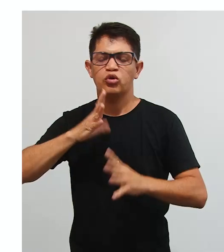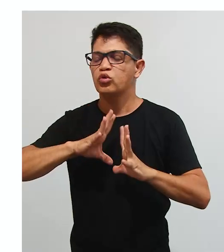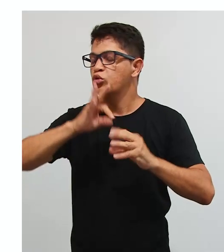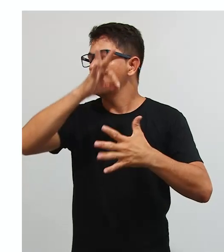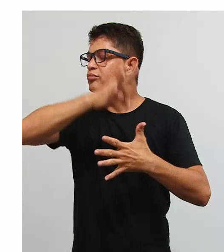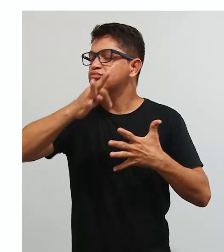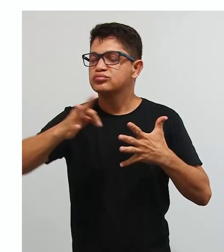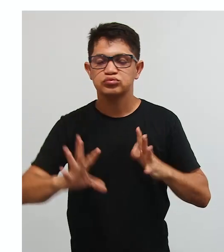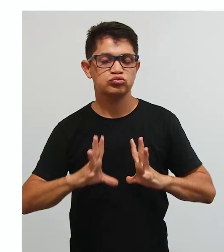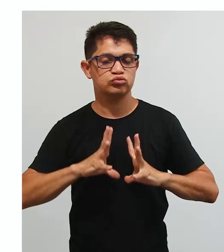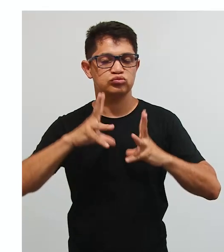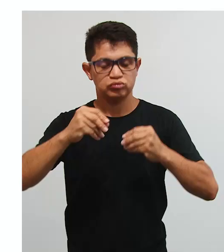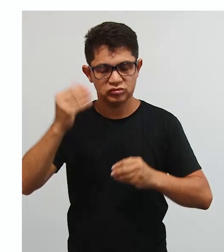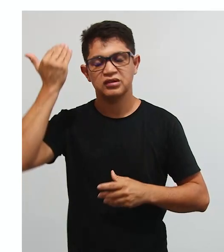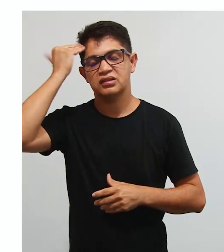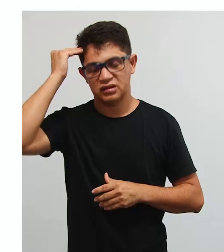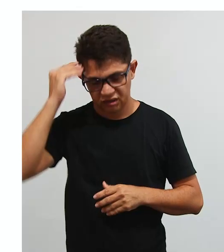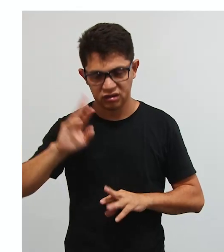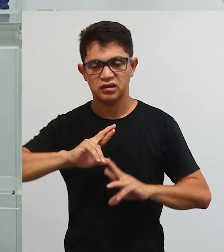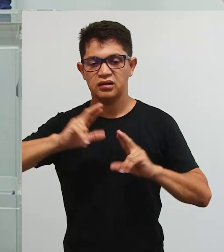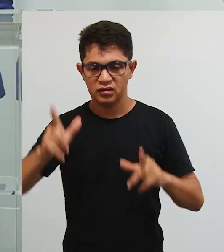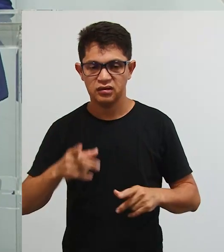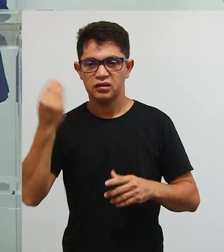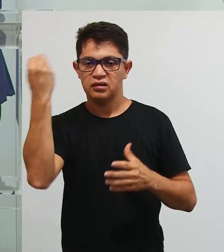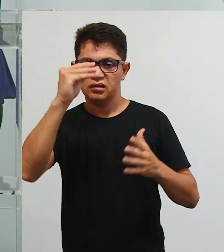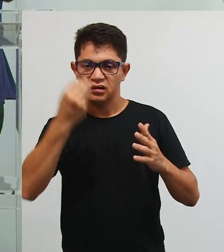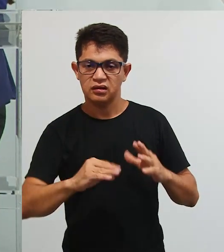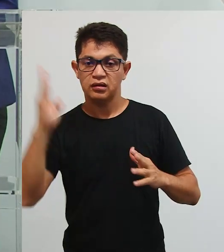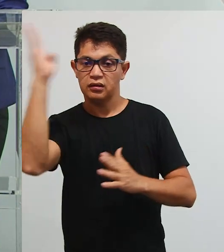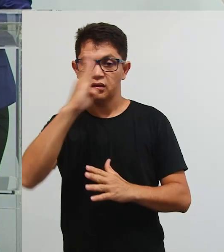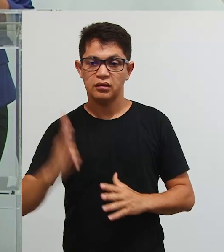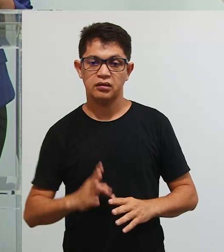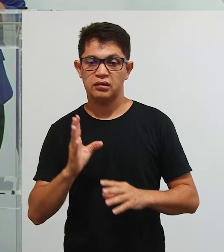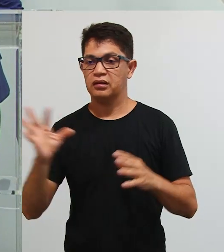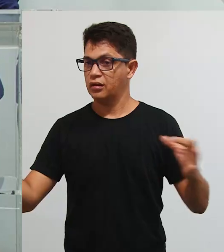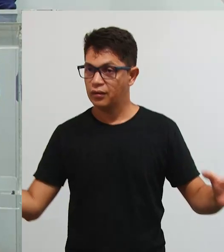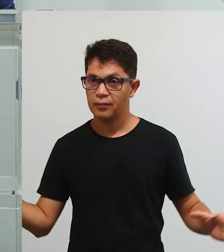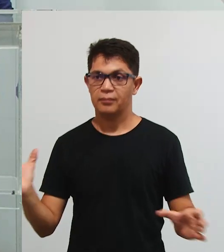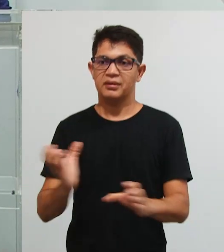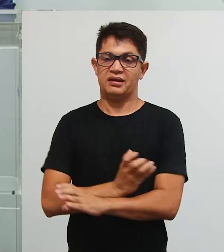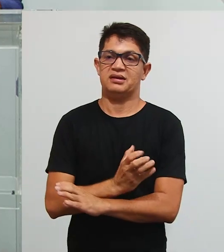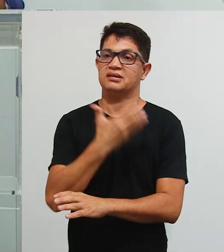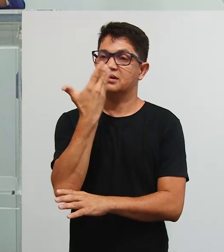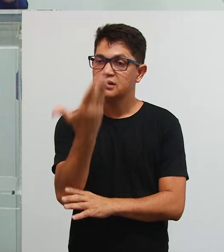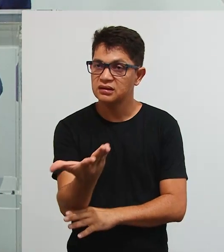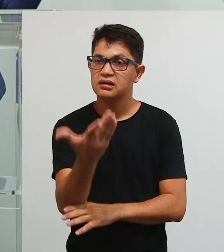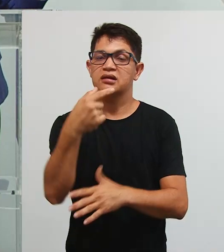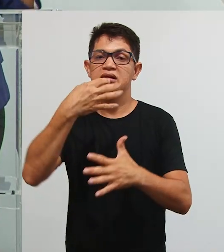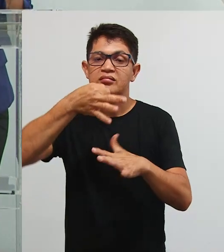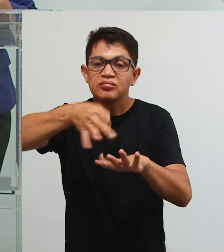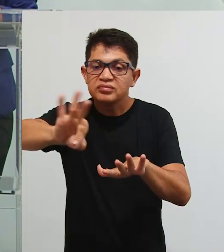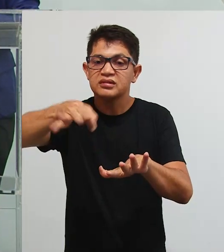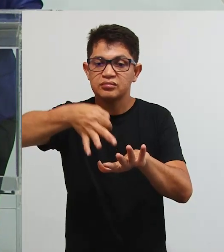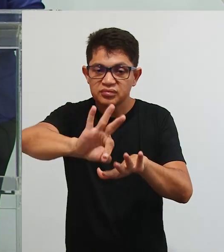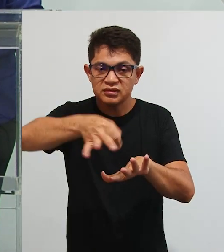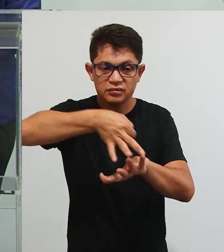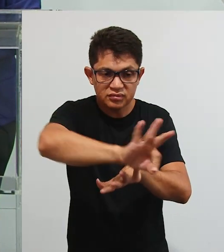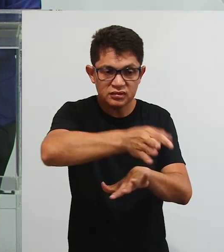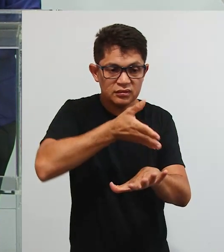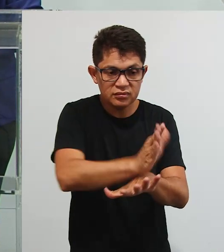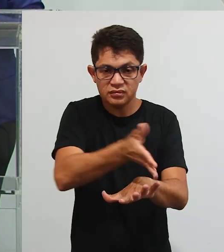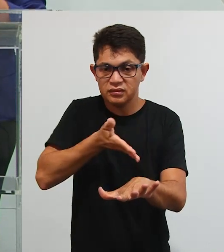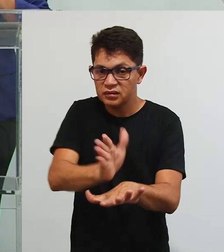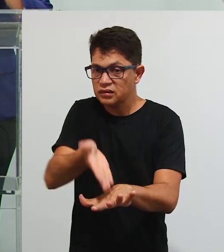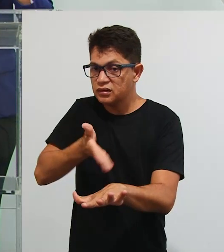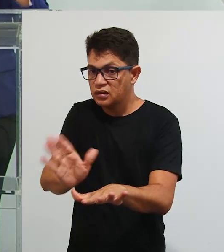pós-doutorados. Então, nesse quadro, a gente consegue entender que a educação no Brasil ela é bastante complexa e dividida em várias